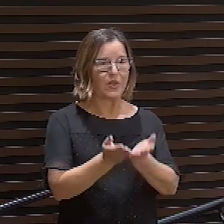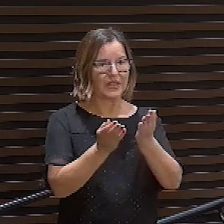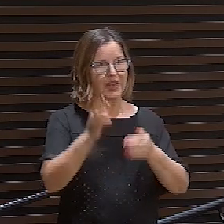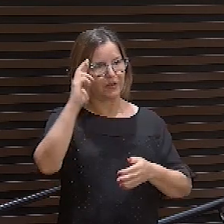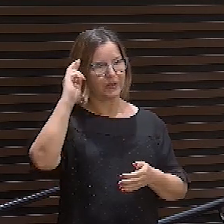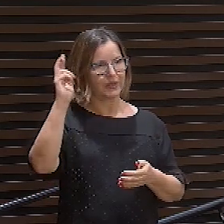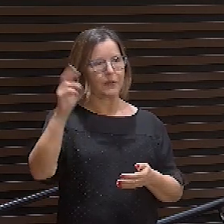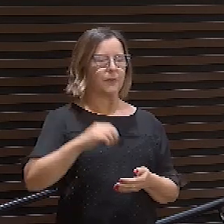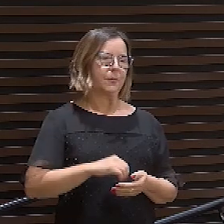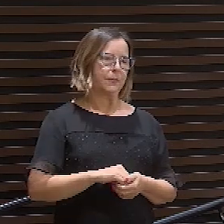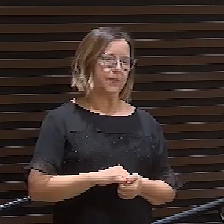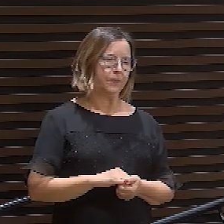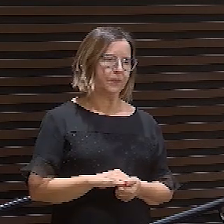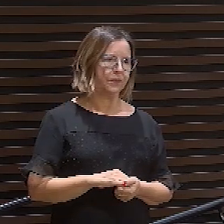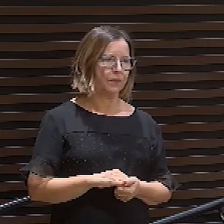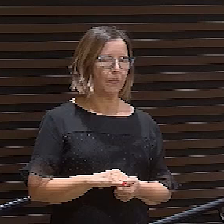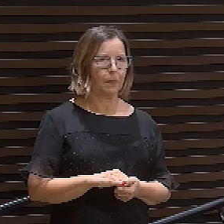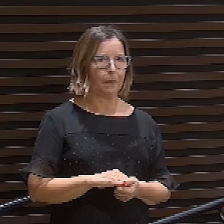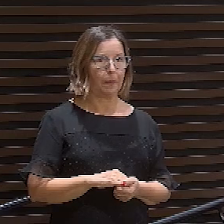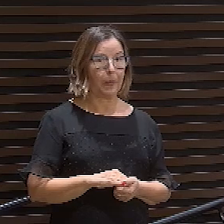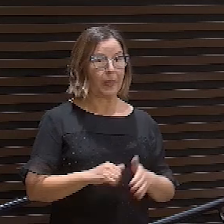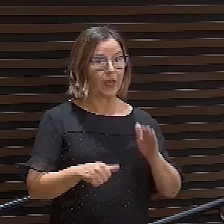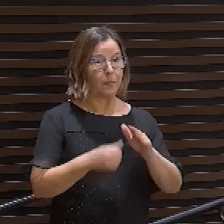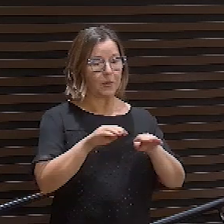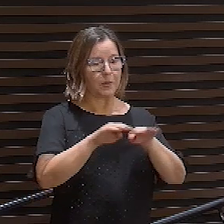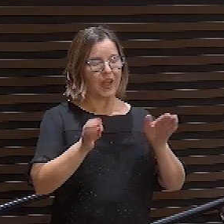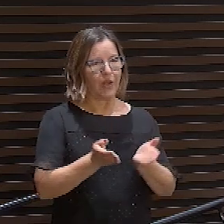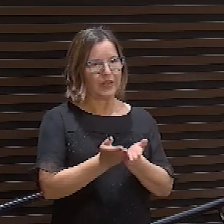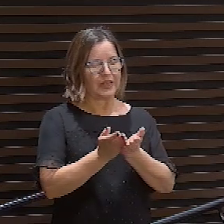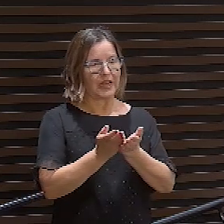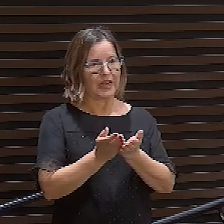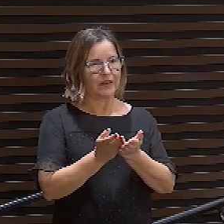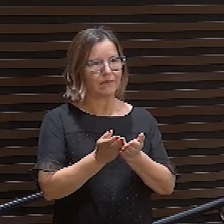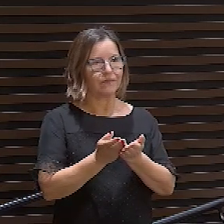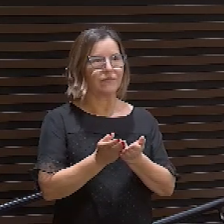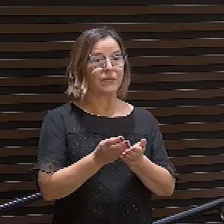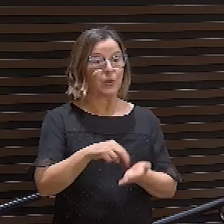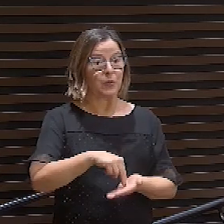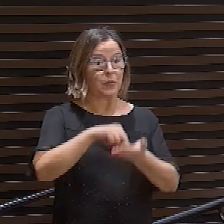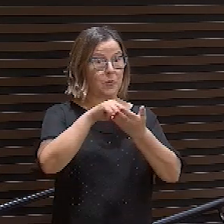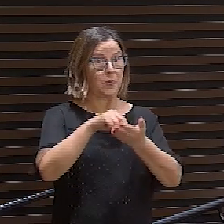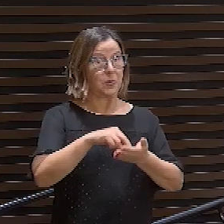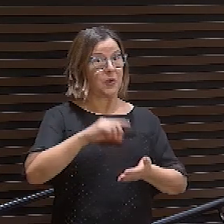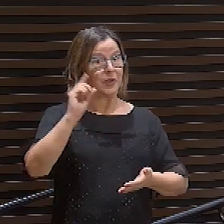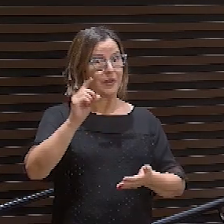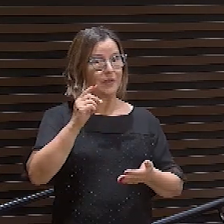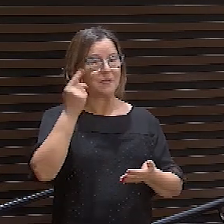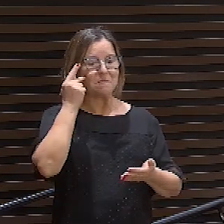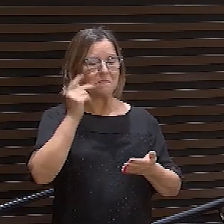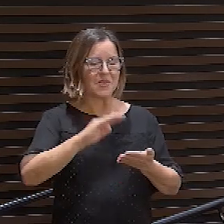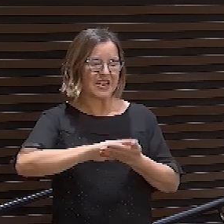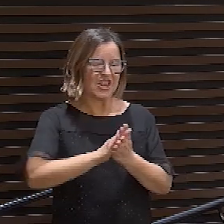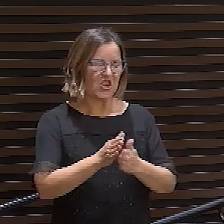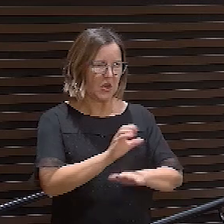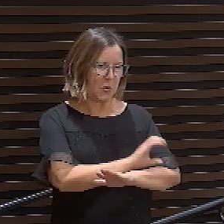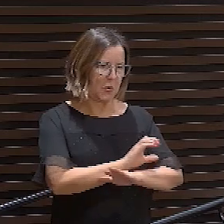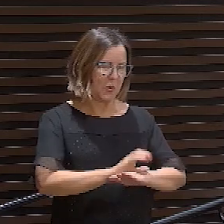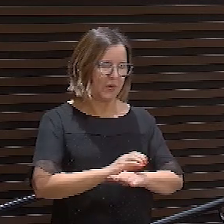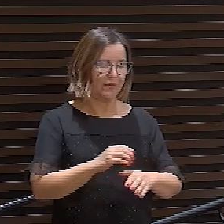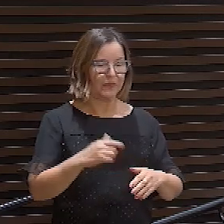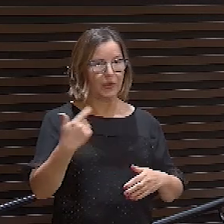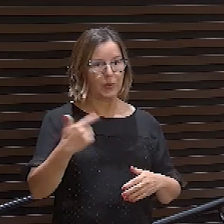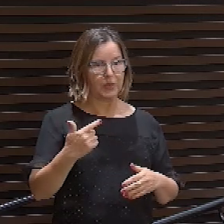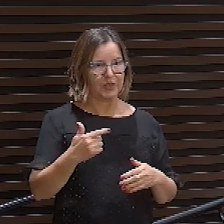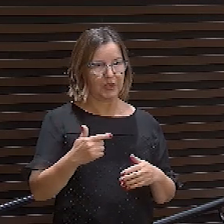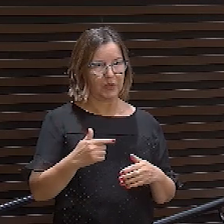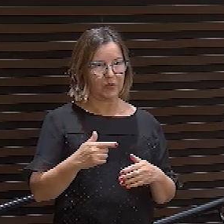Então, o primeiro altar é o suporte de Deus para desmanchar a cultura. O segundo altar é a decisão do homem de ficar